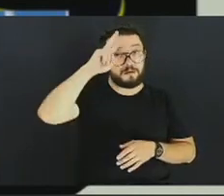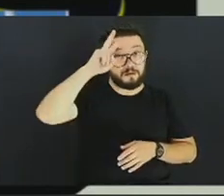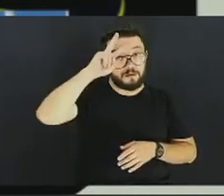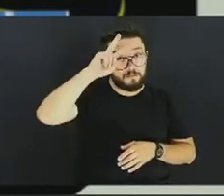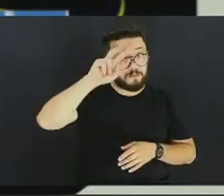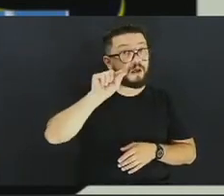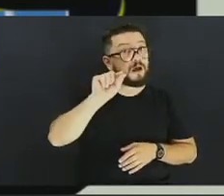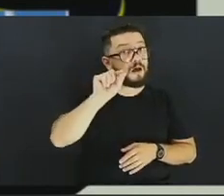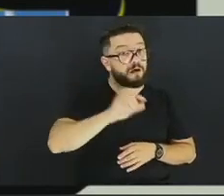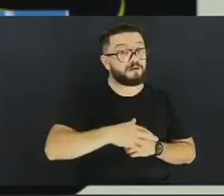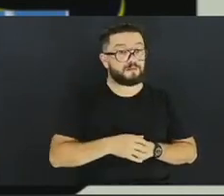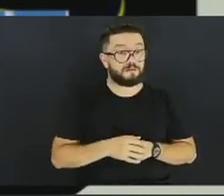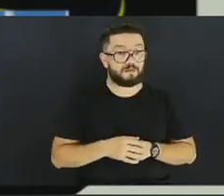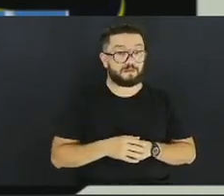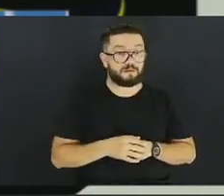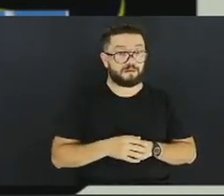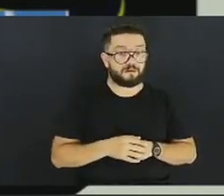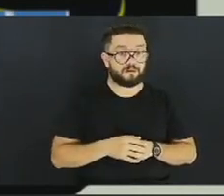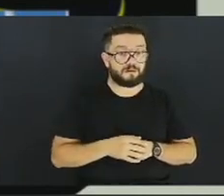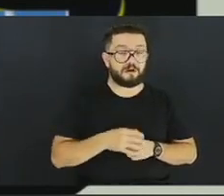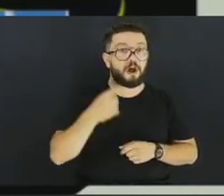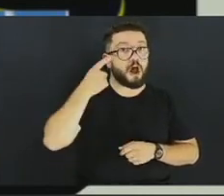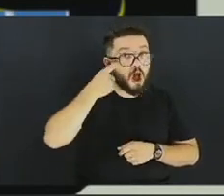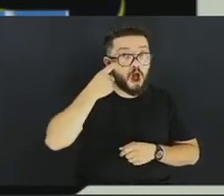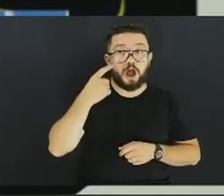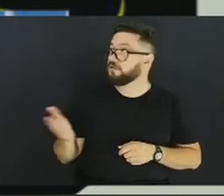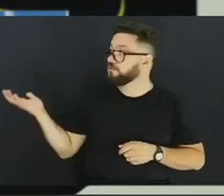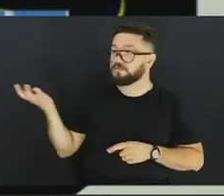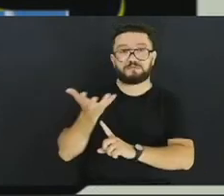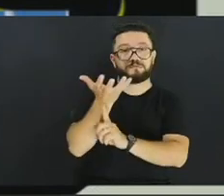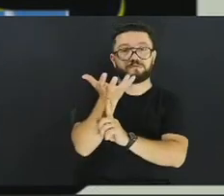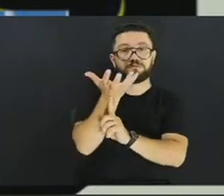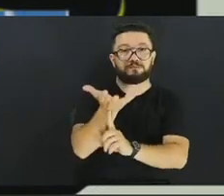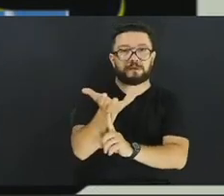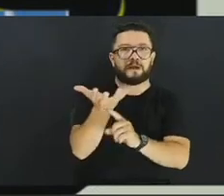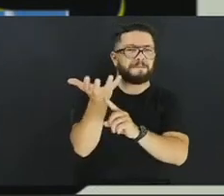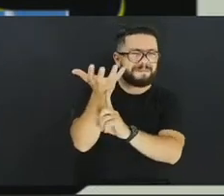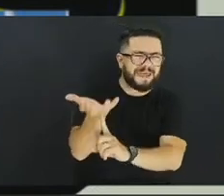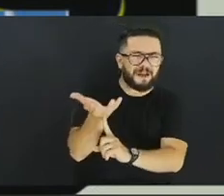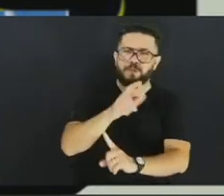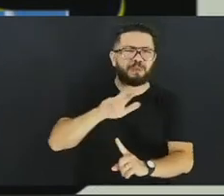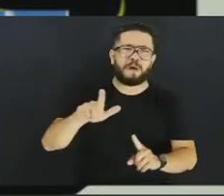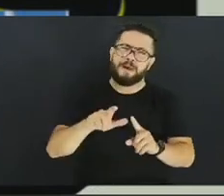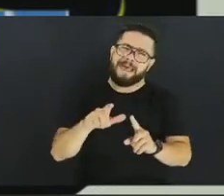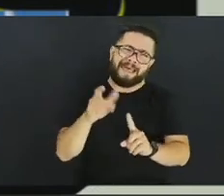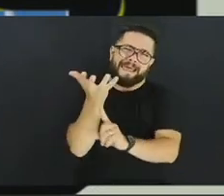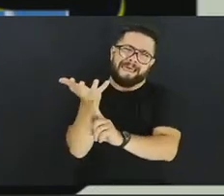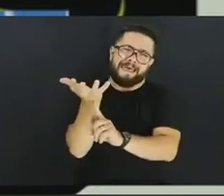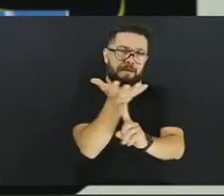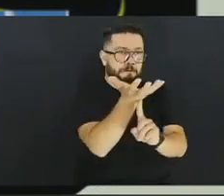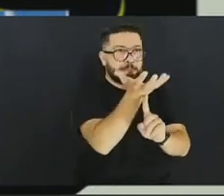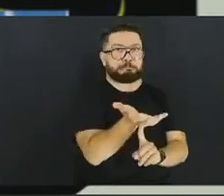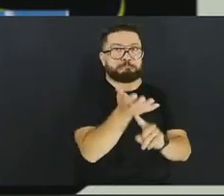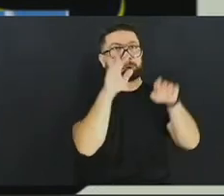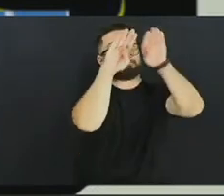meu senhor, minha senhora, pinheiro não é peça de museu. Para manter protegido. Não,